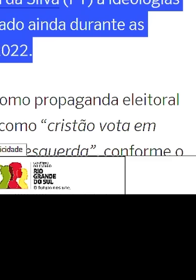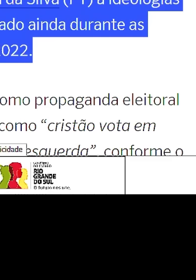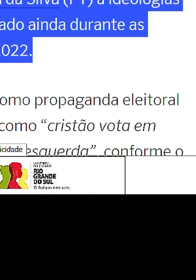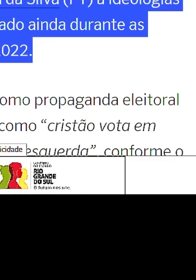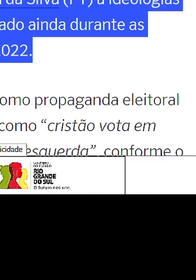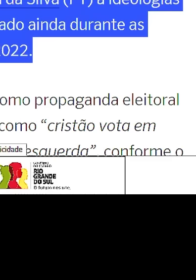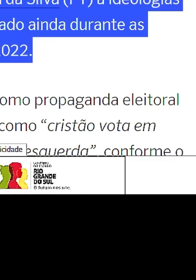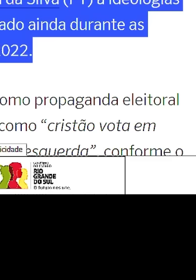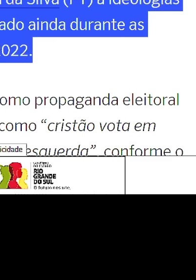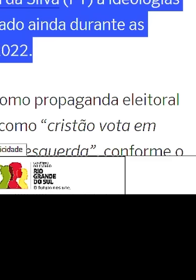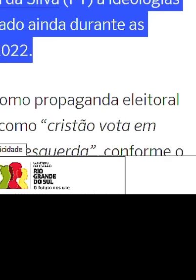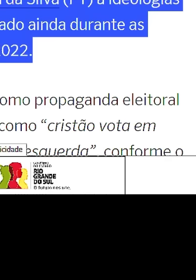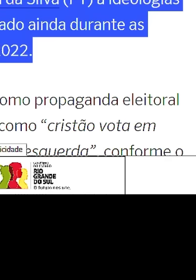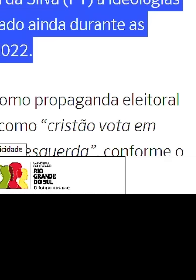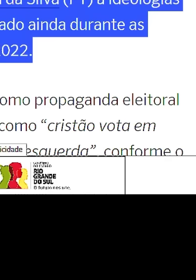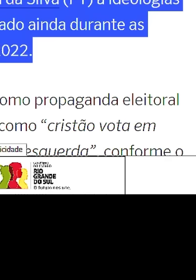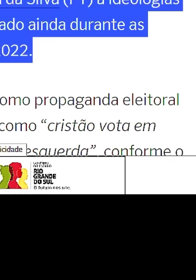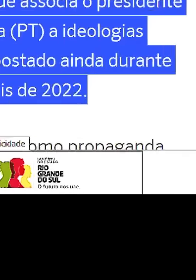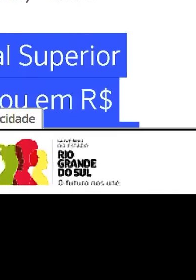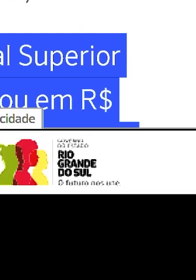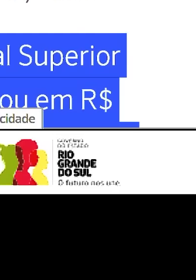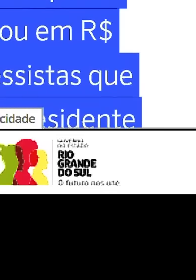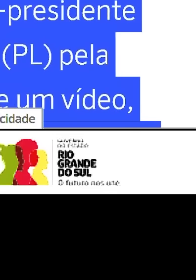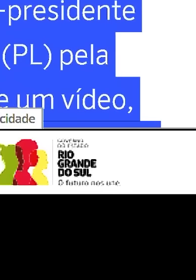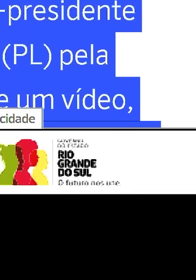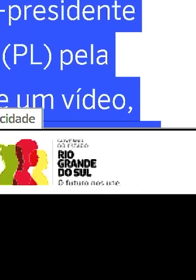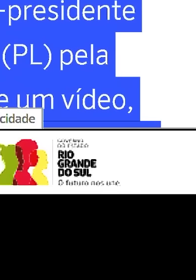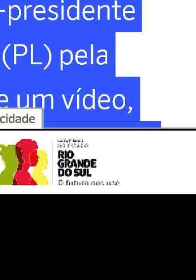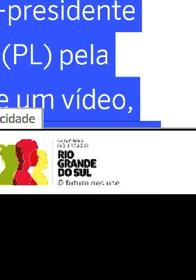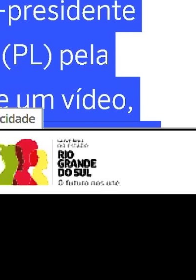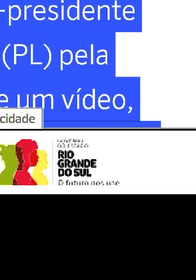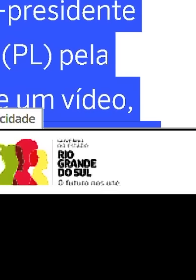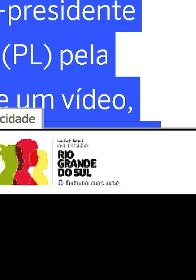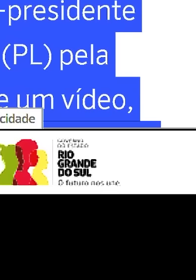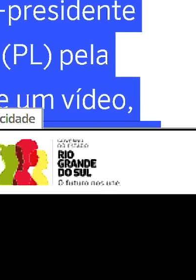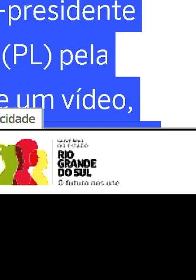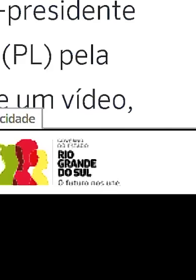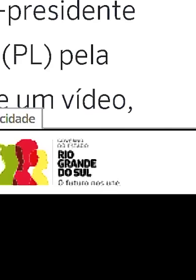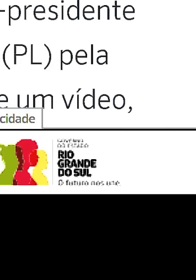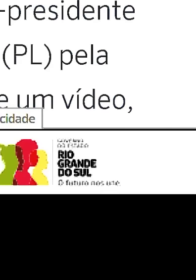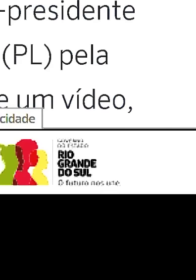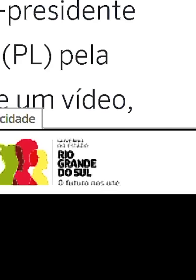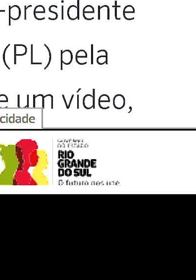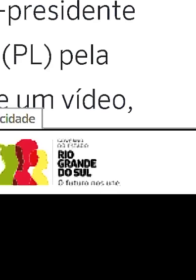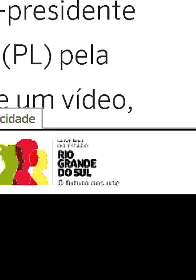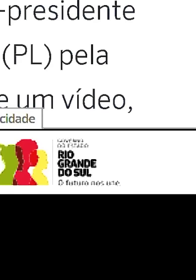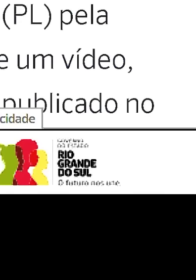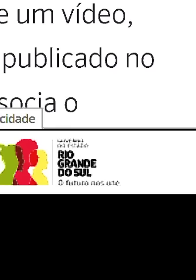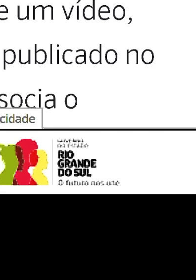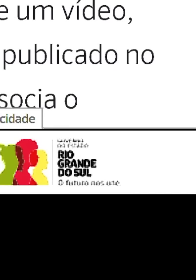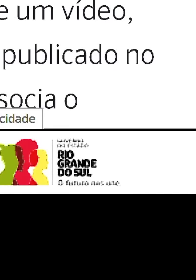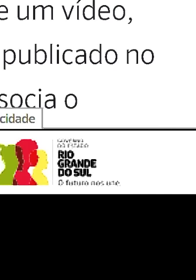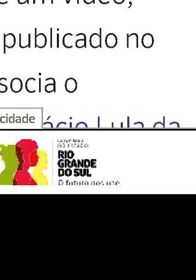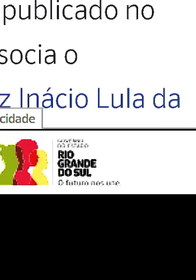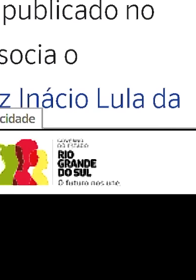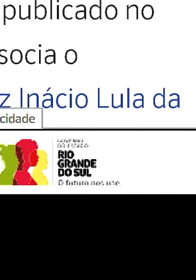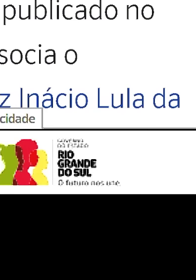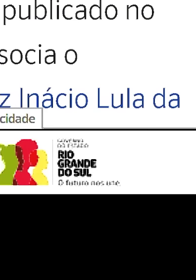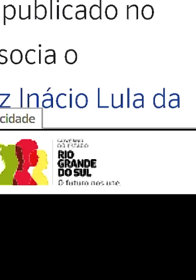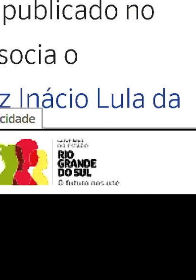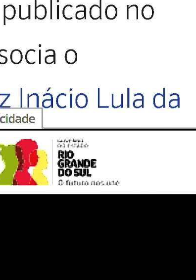ó para ficar o critério jornalístico cumprido de forma perfeita tá aqui ó TSE multou em R 30.000 congressistas que